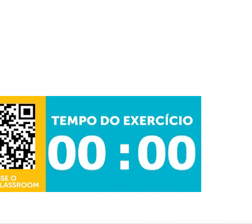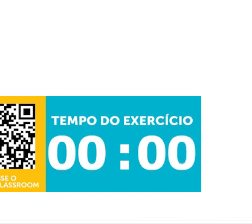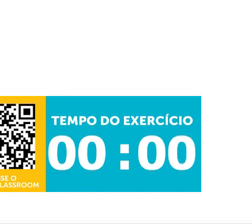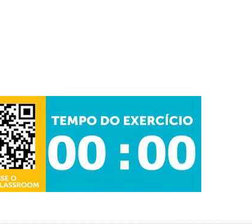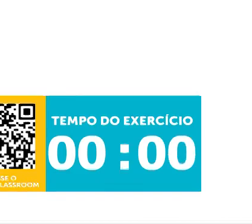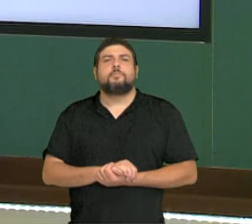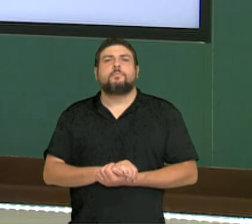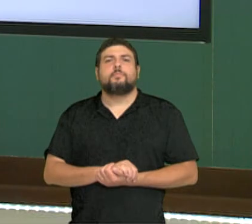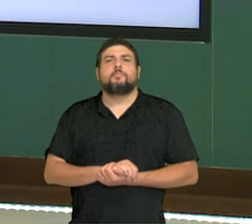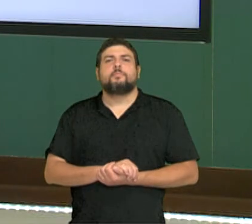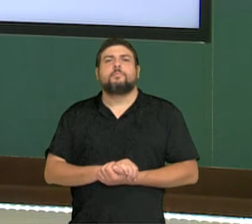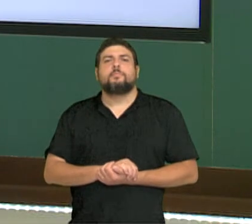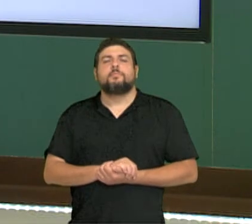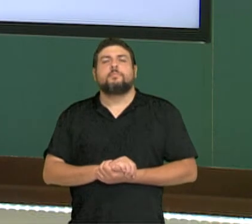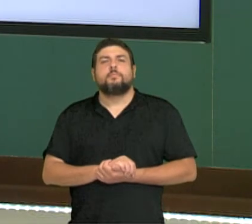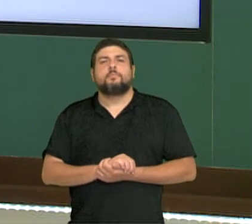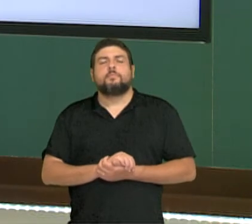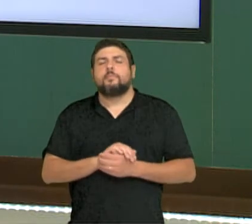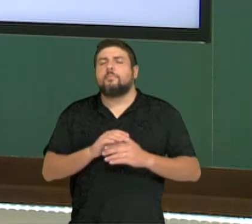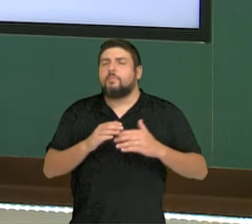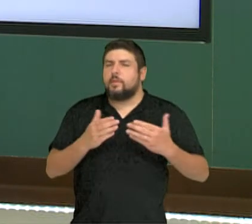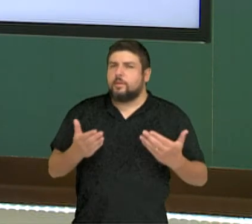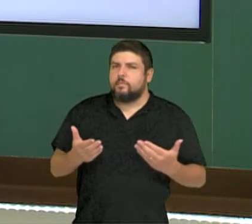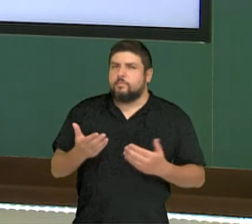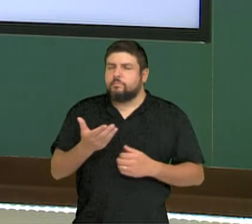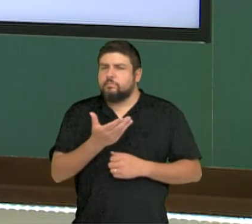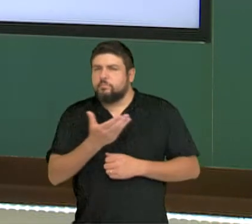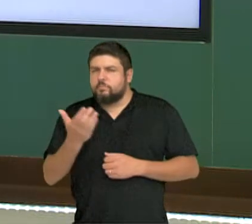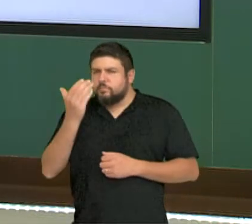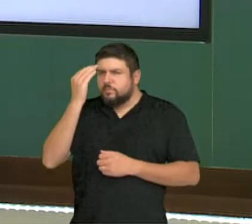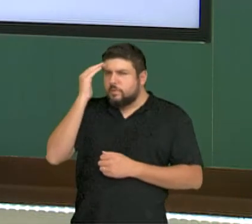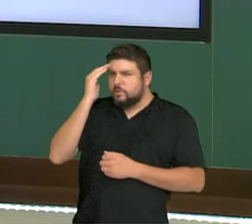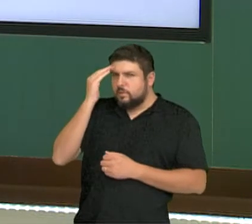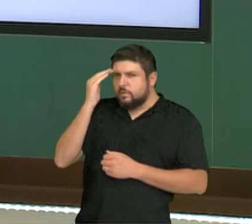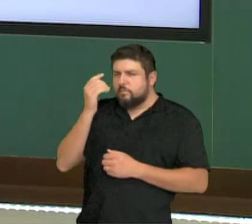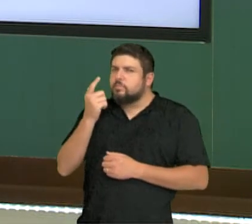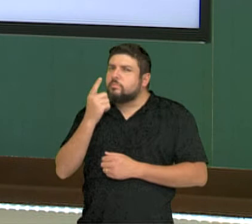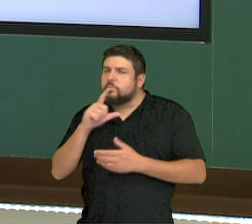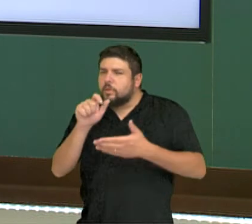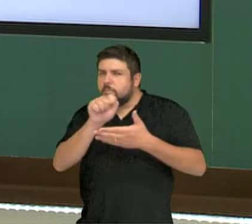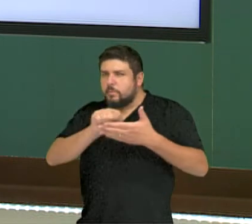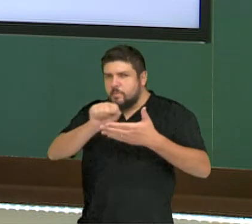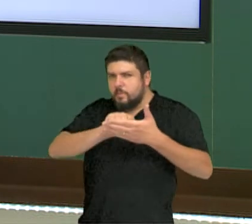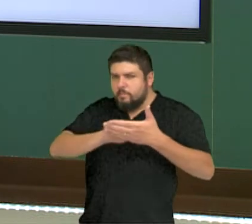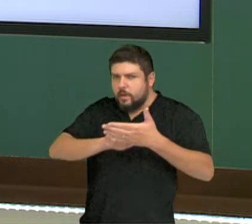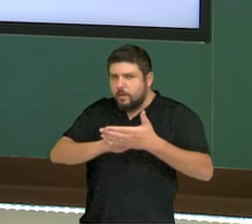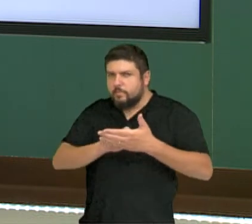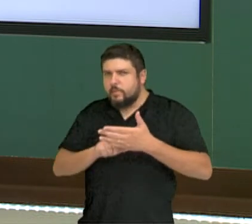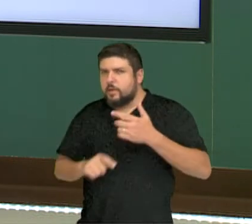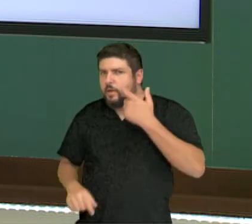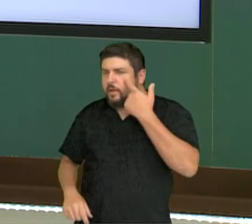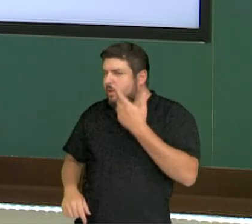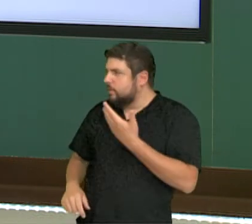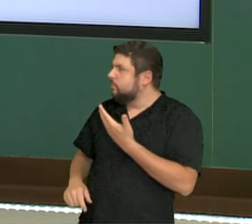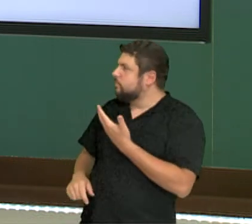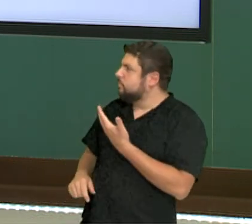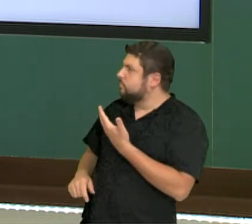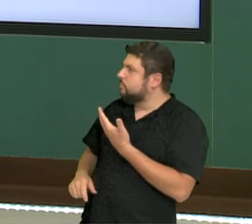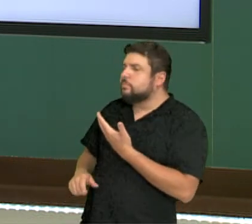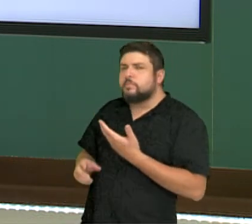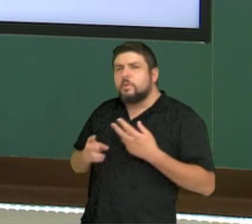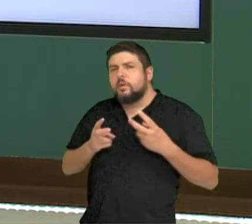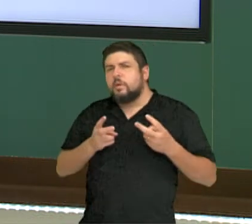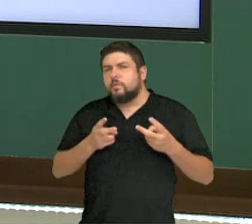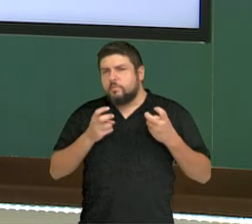E aí a e Então pessoal conseguiram responder aqui ao observar a imagem